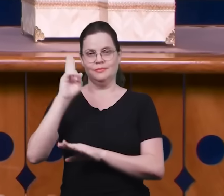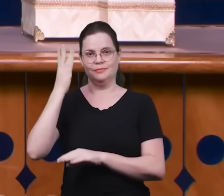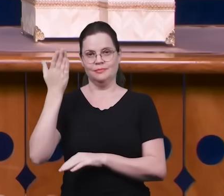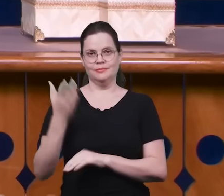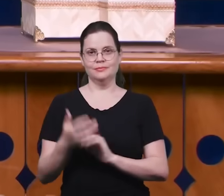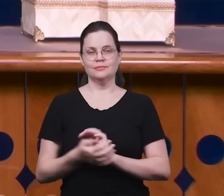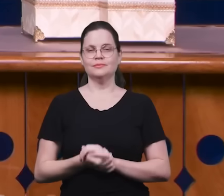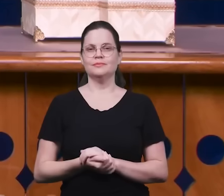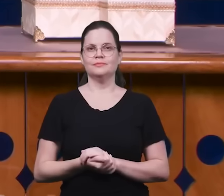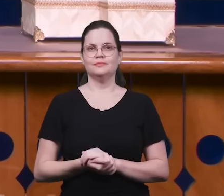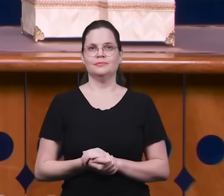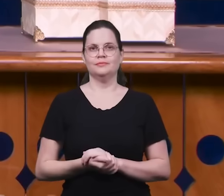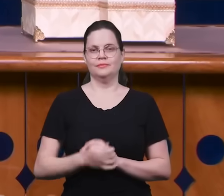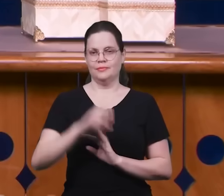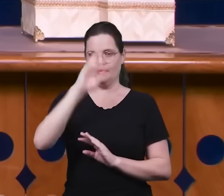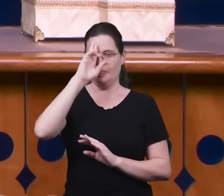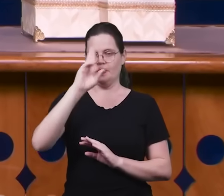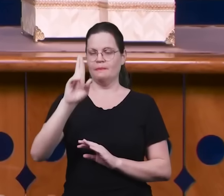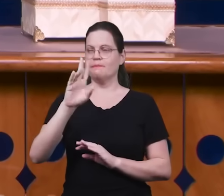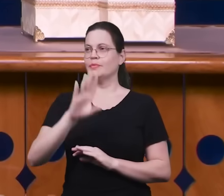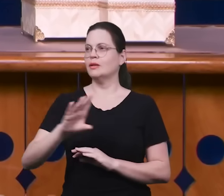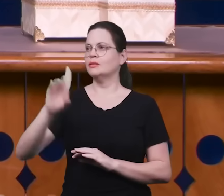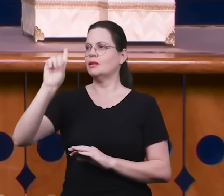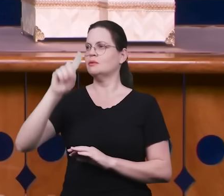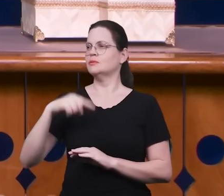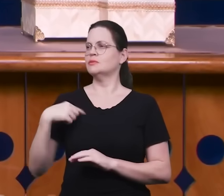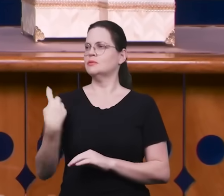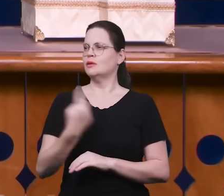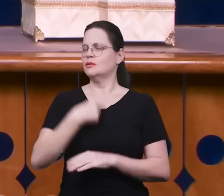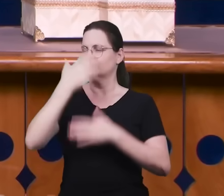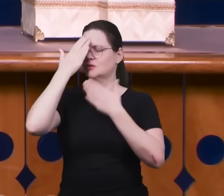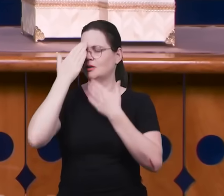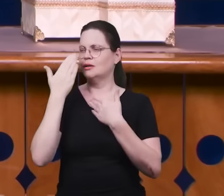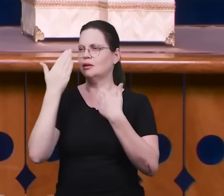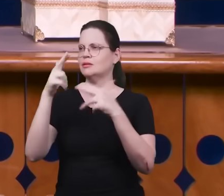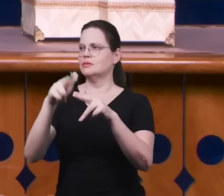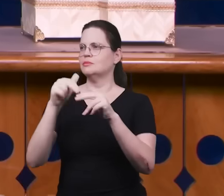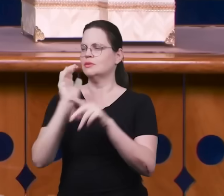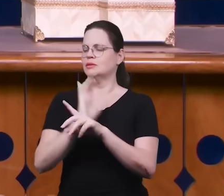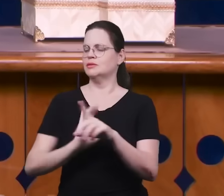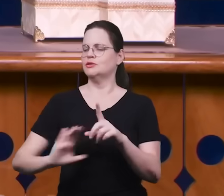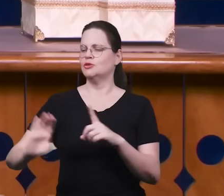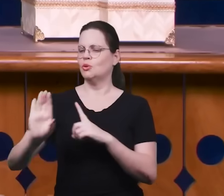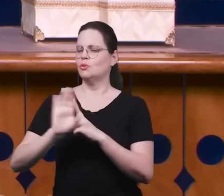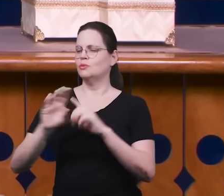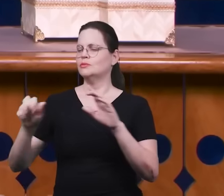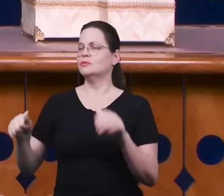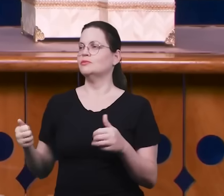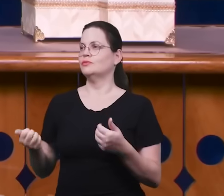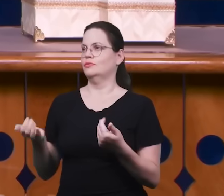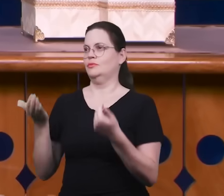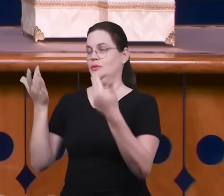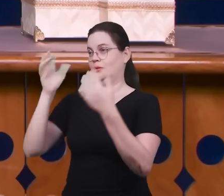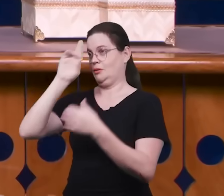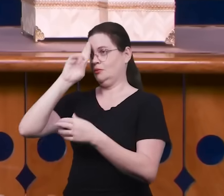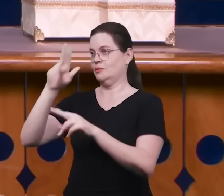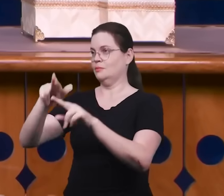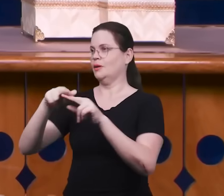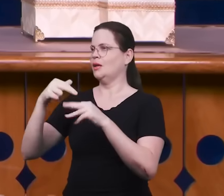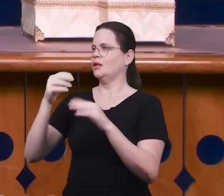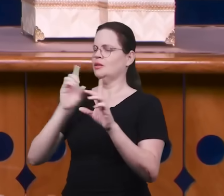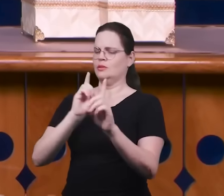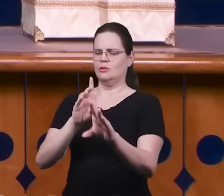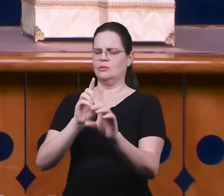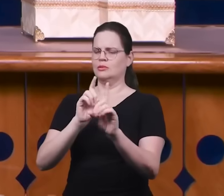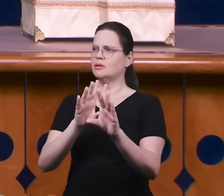Senhor. Bendizemos a Deus por mais este culto prestado a Ti, pela Tua palavra,